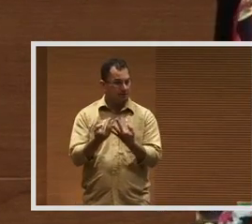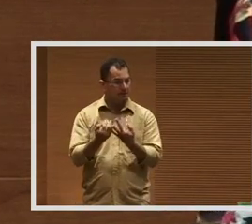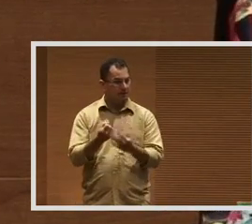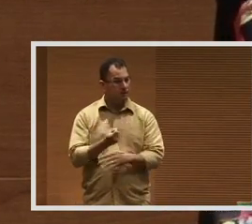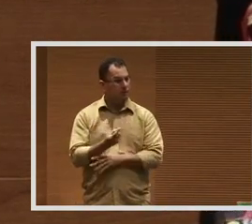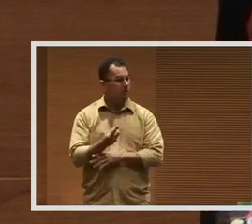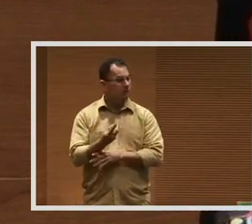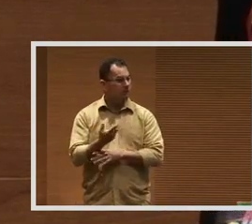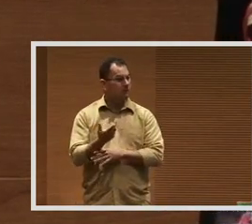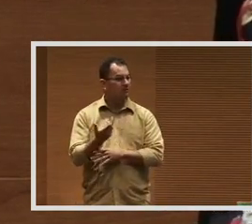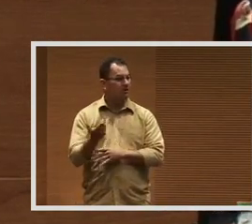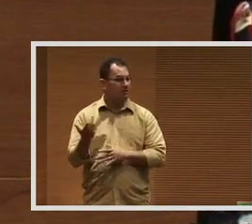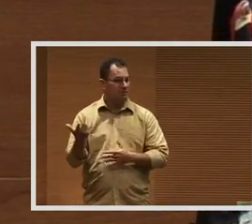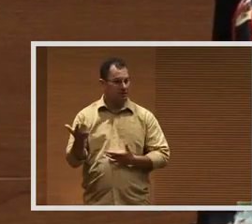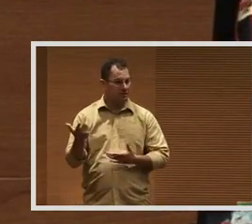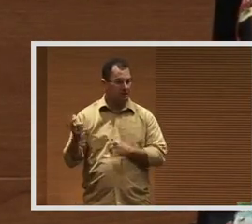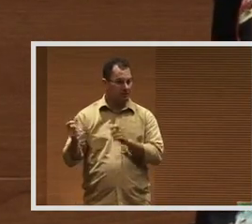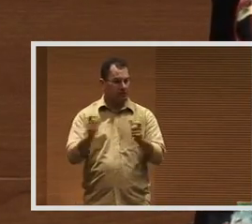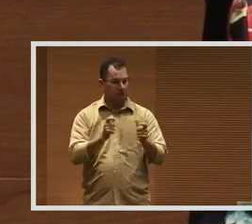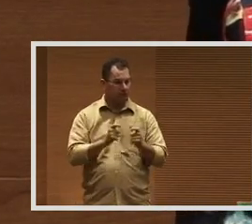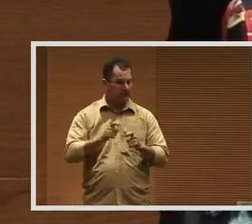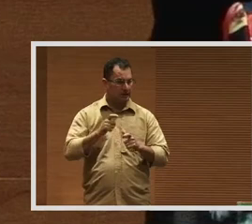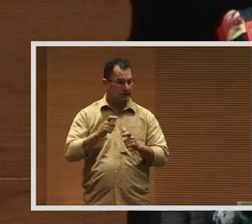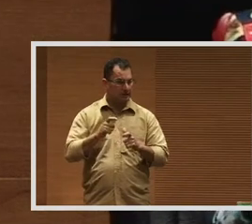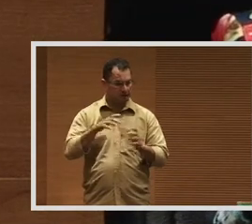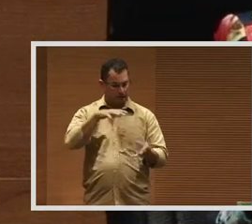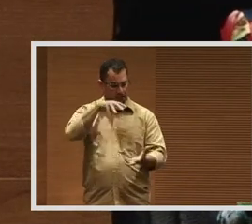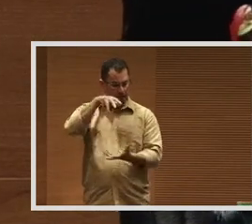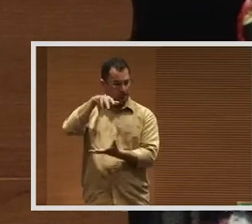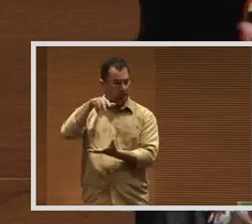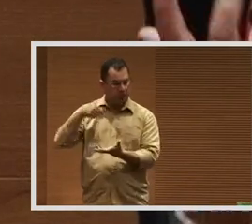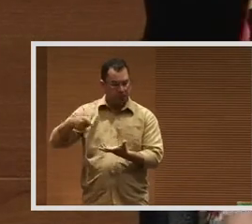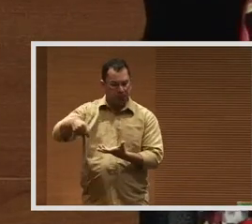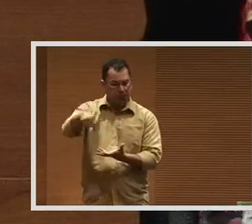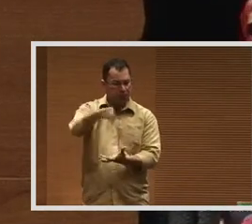multi-originária, de vários lugares do mundo, mas que tem